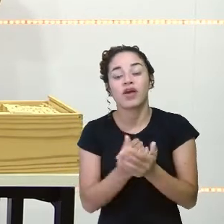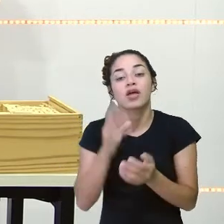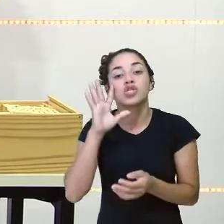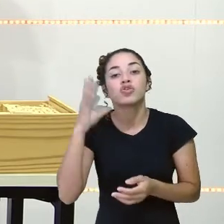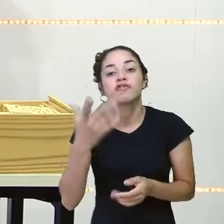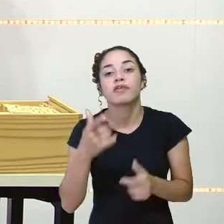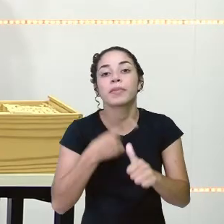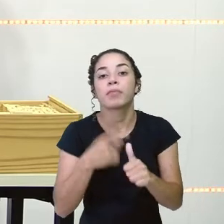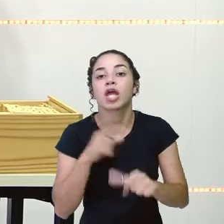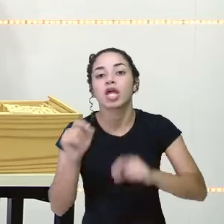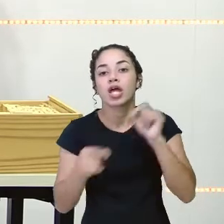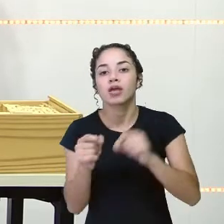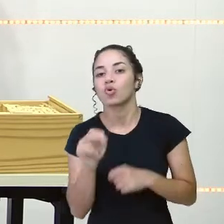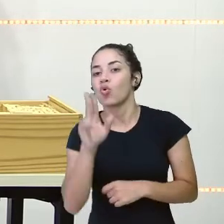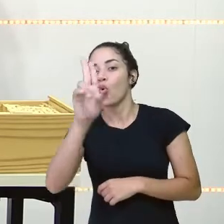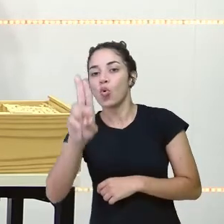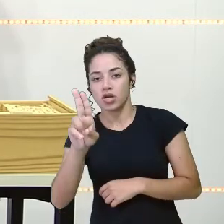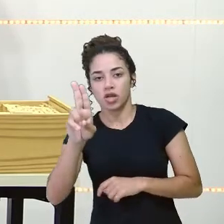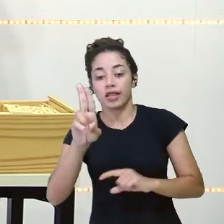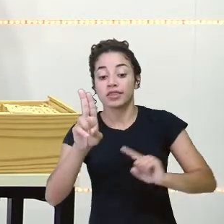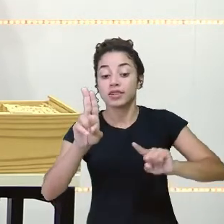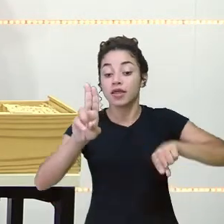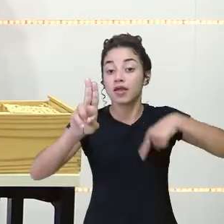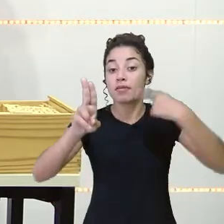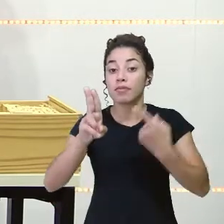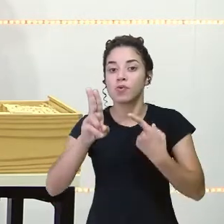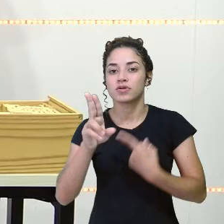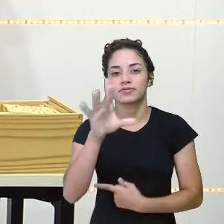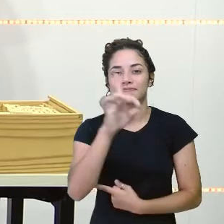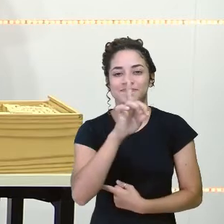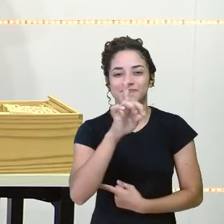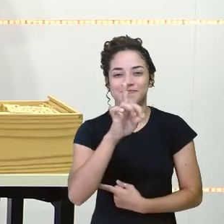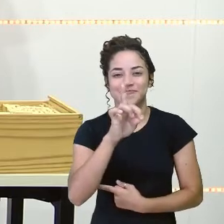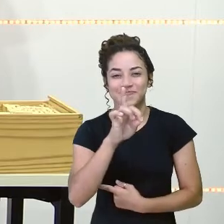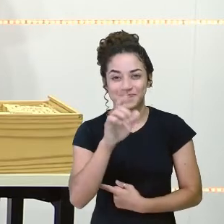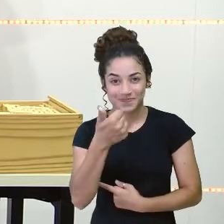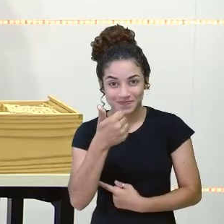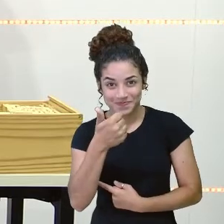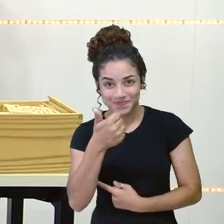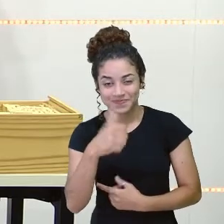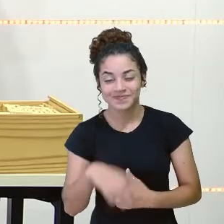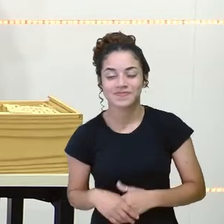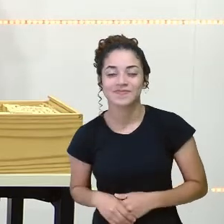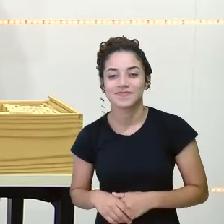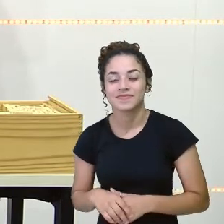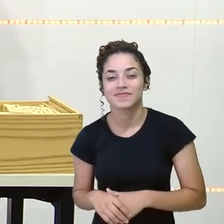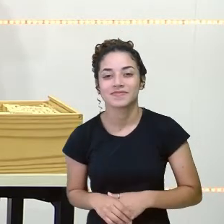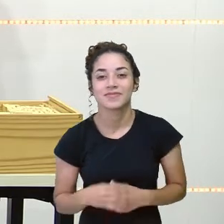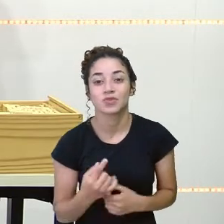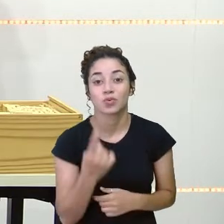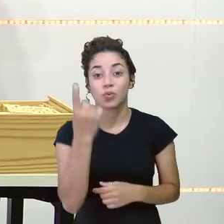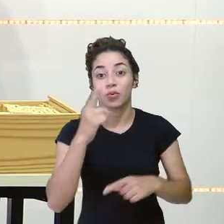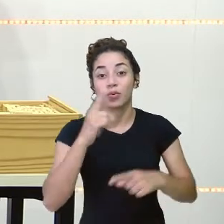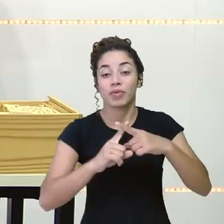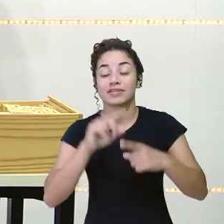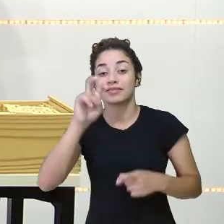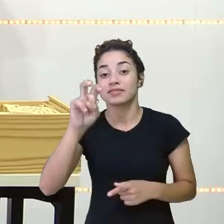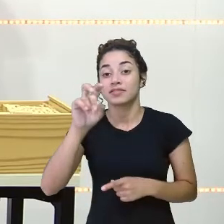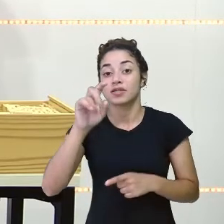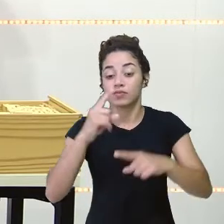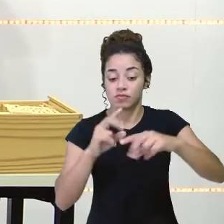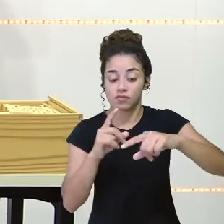a unidade e depois eu resolvo quem é a dezena, tá certo? Então, 1 mais 5, 6